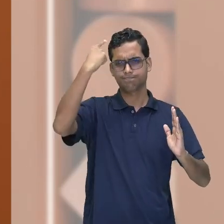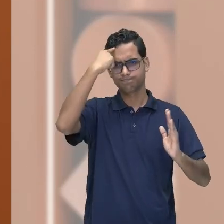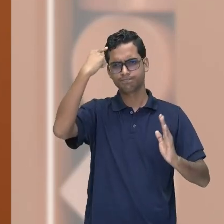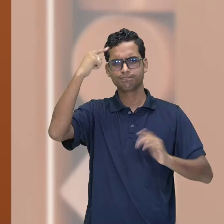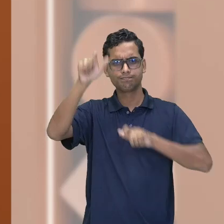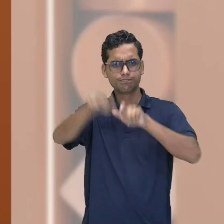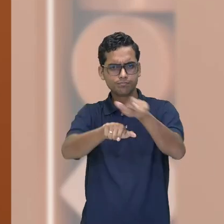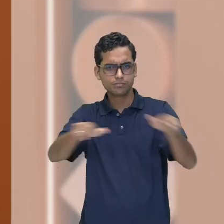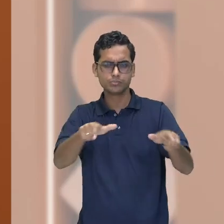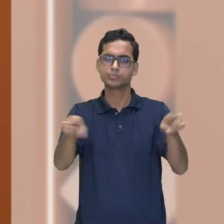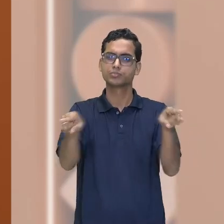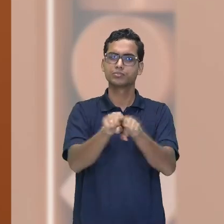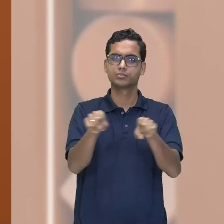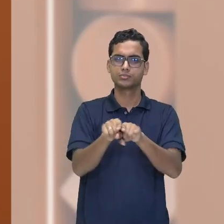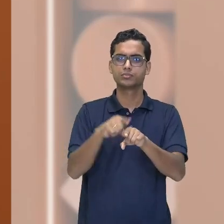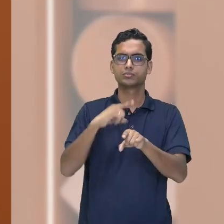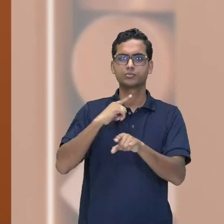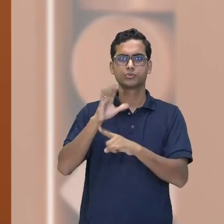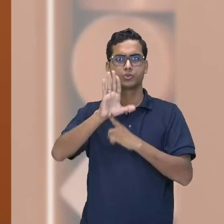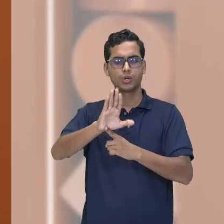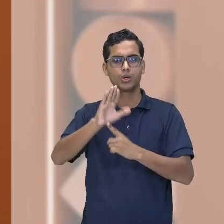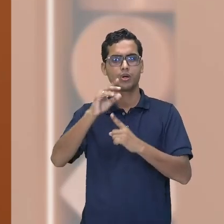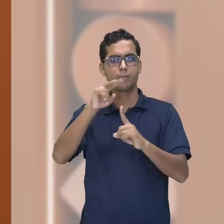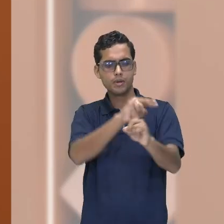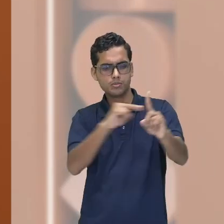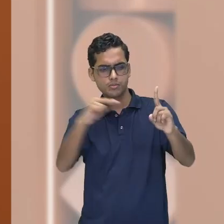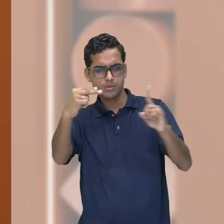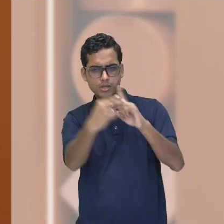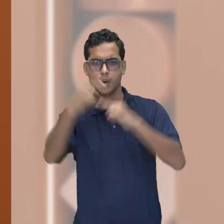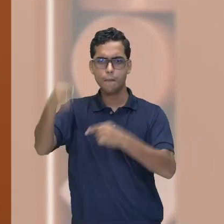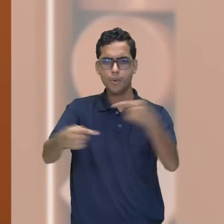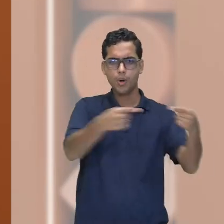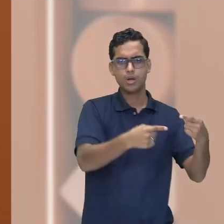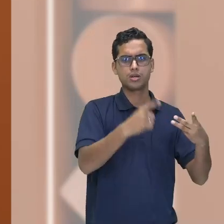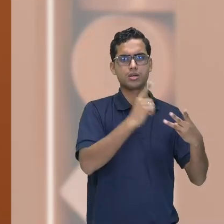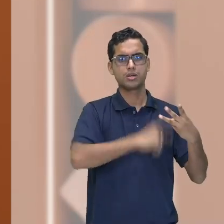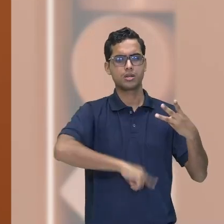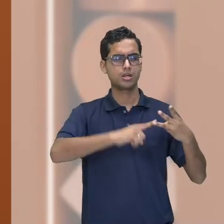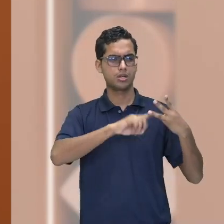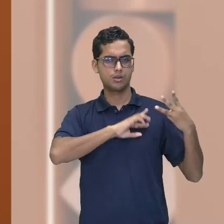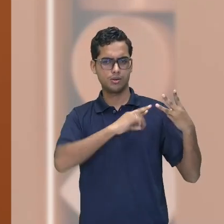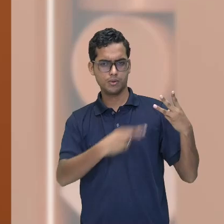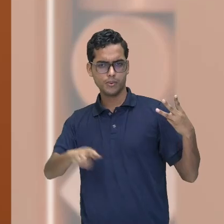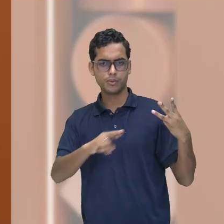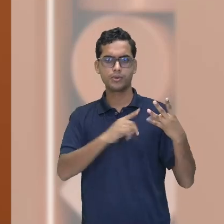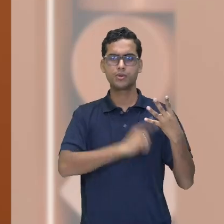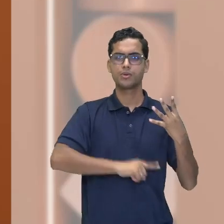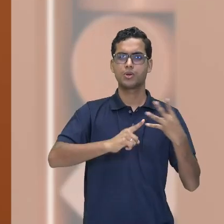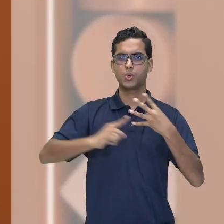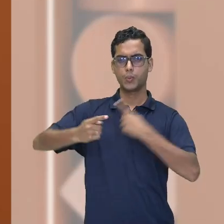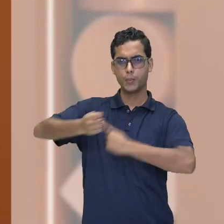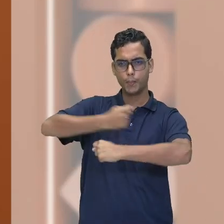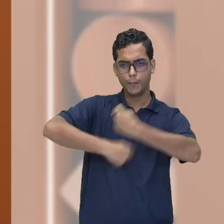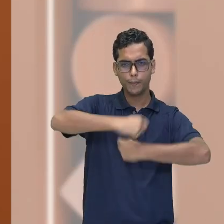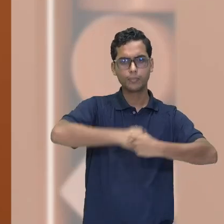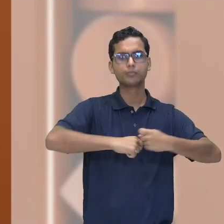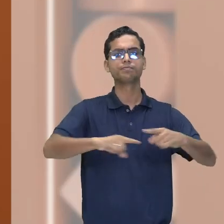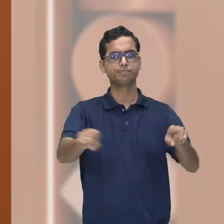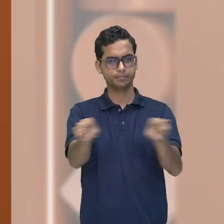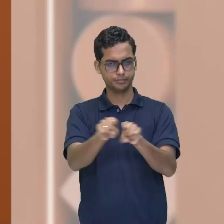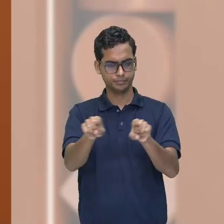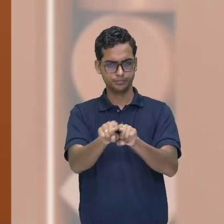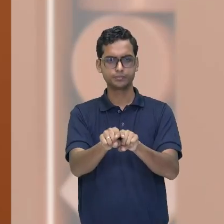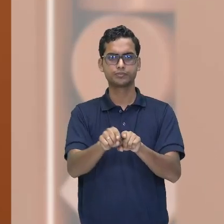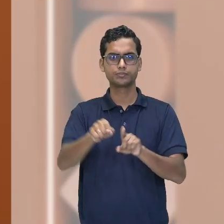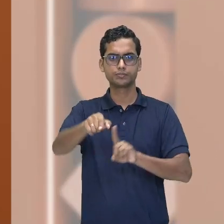mudanças na forma como as pessoas enxergam política, religião e como também a economia gira